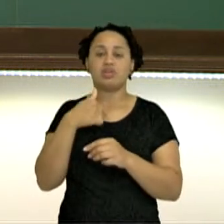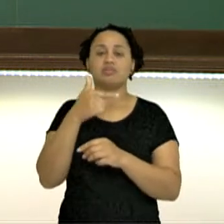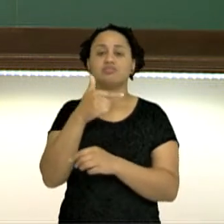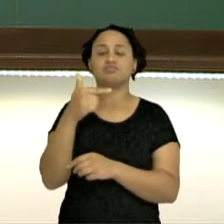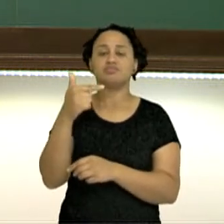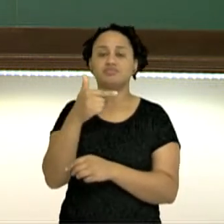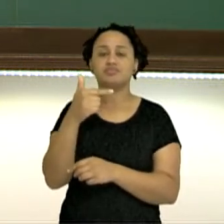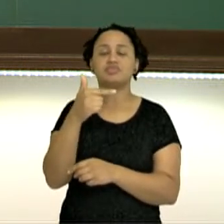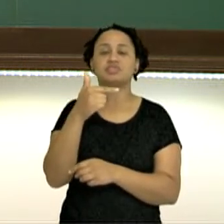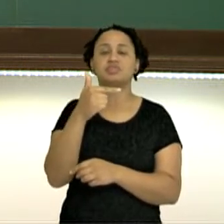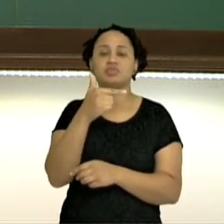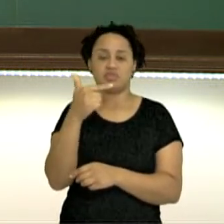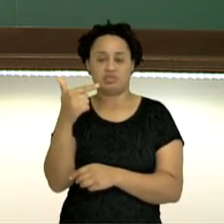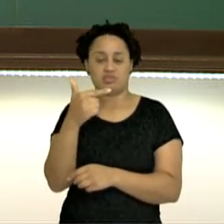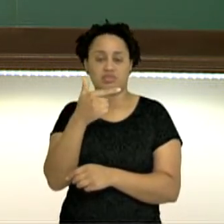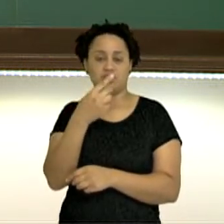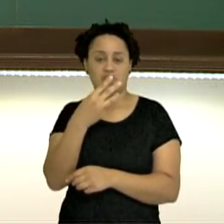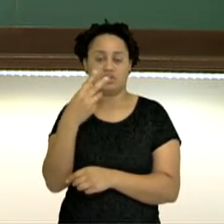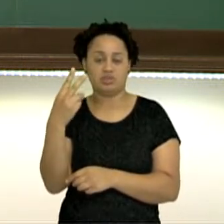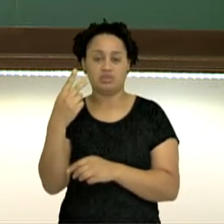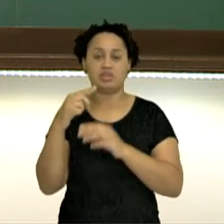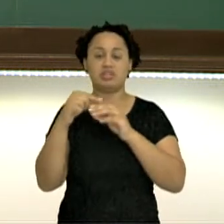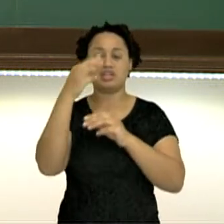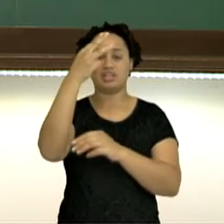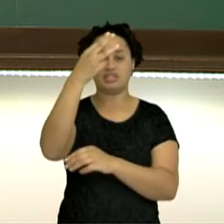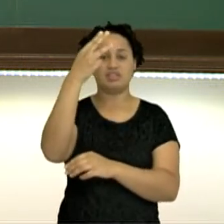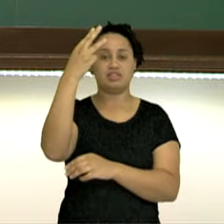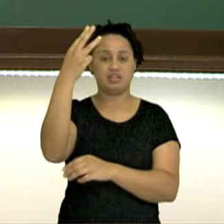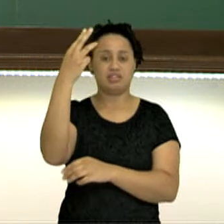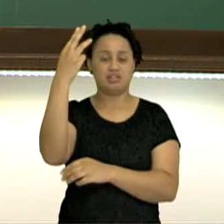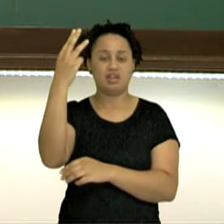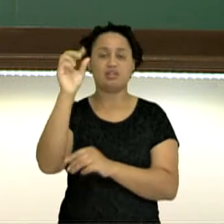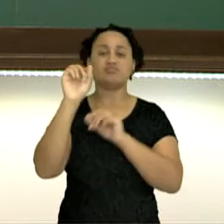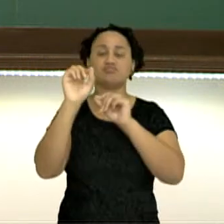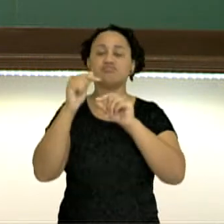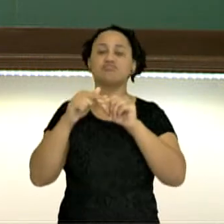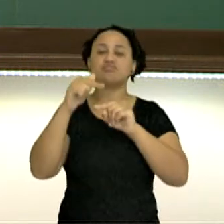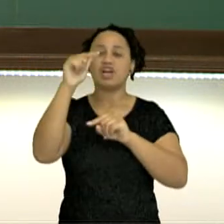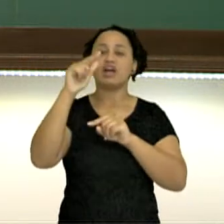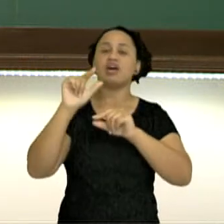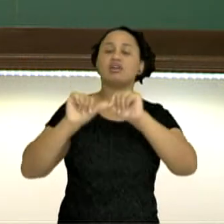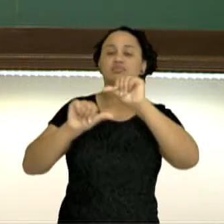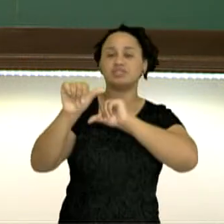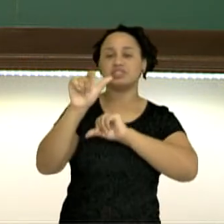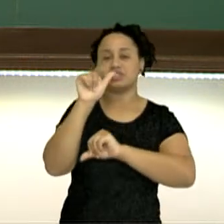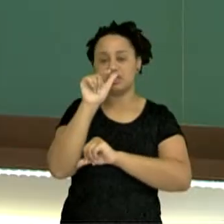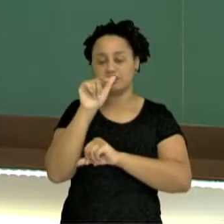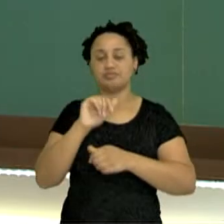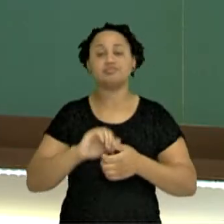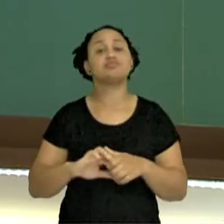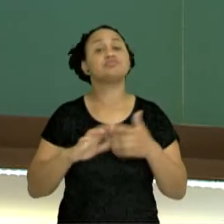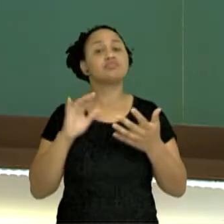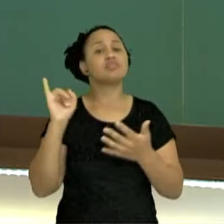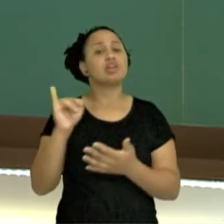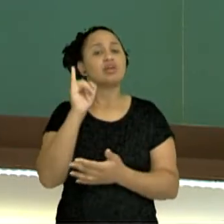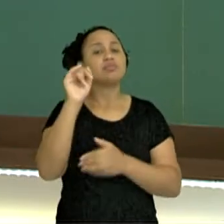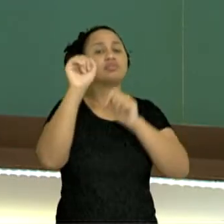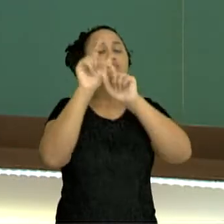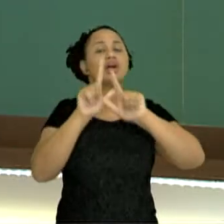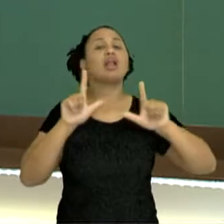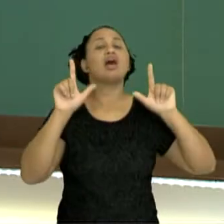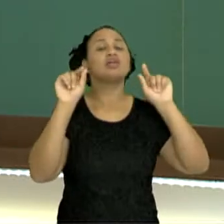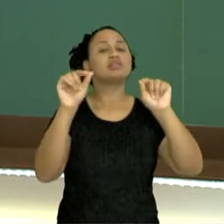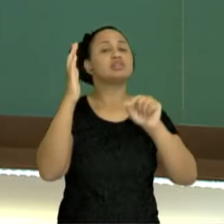água e 373 Kelvin para o ponto de ebulição da água. E é importante ter muito claro